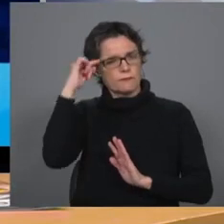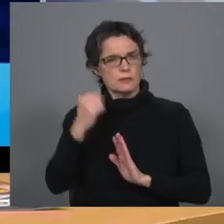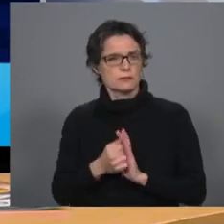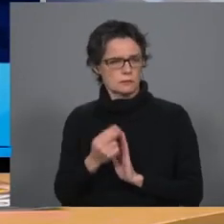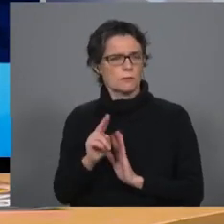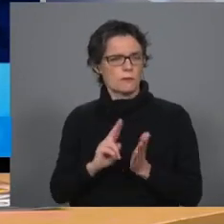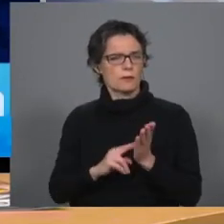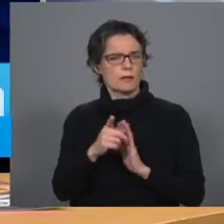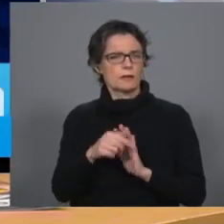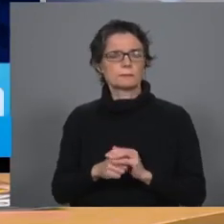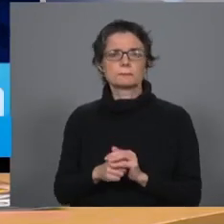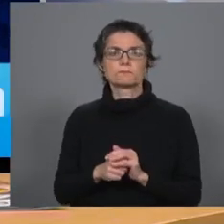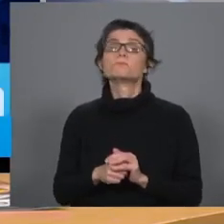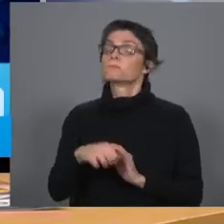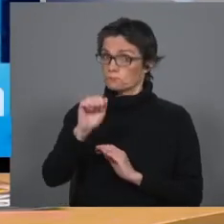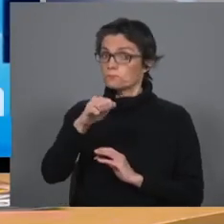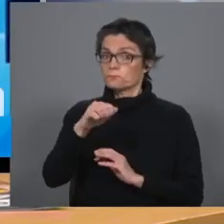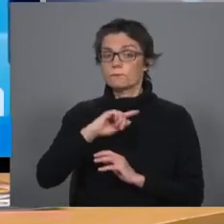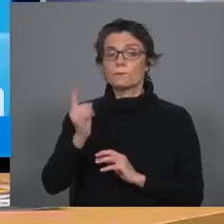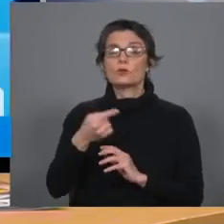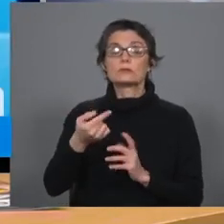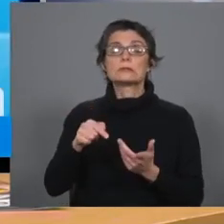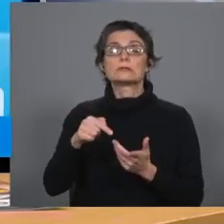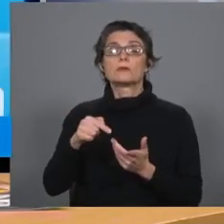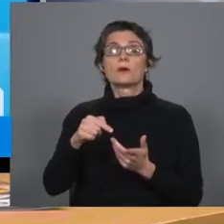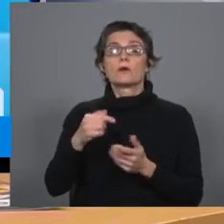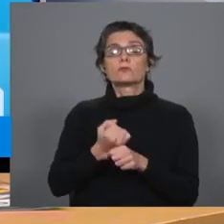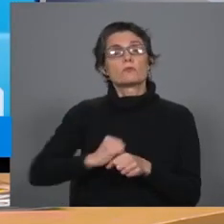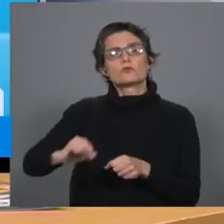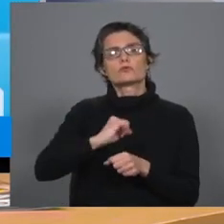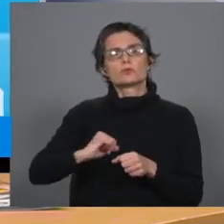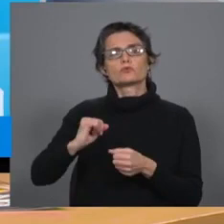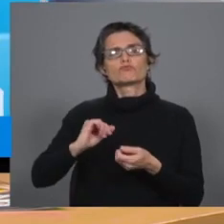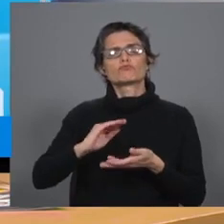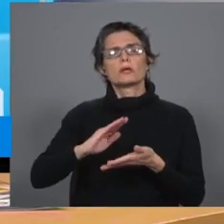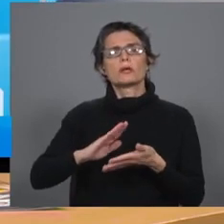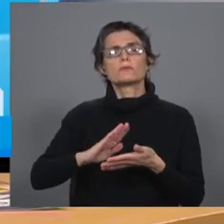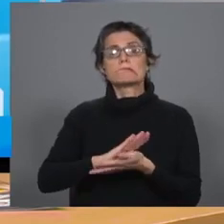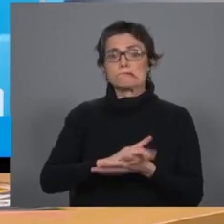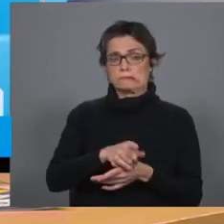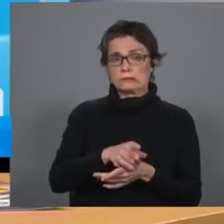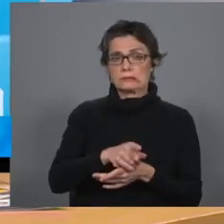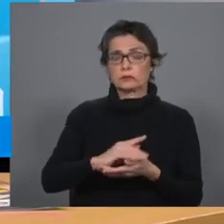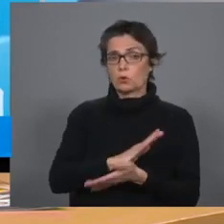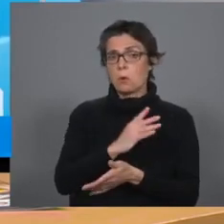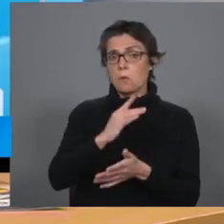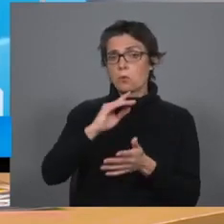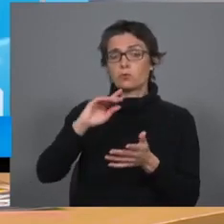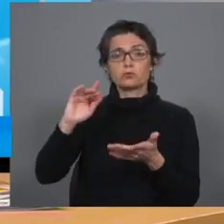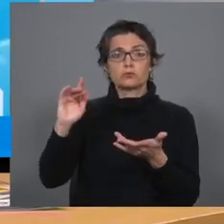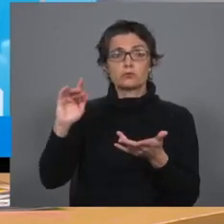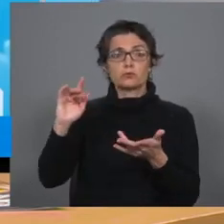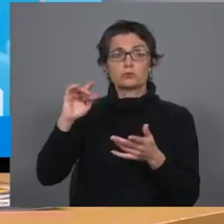Nós, ao longo do ano, todos os meses, é uma revista mensal, a nossa revista Alemar, apresentamos essas realidades